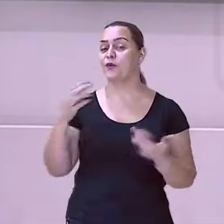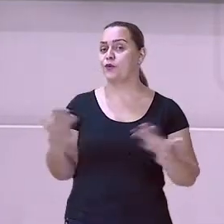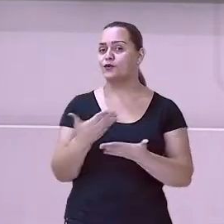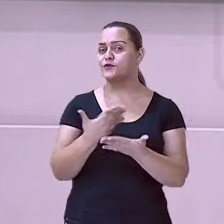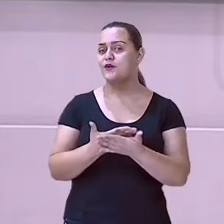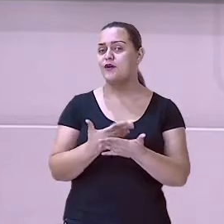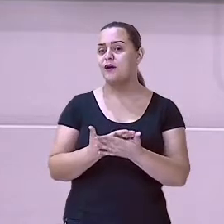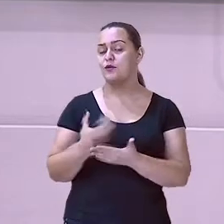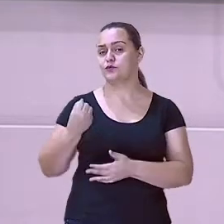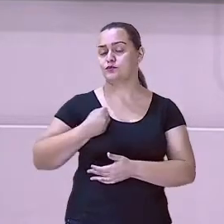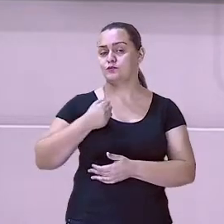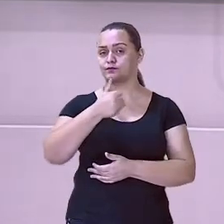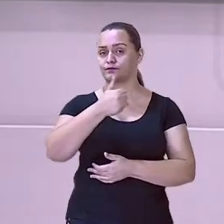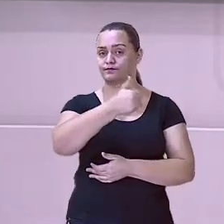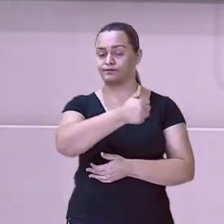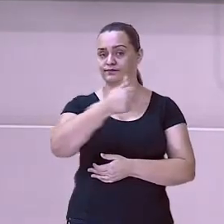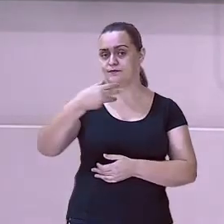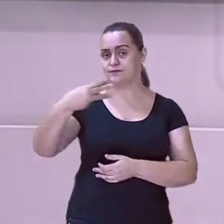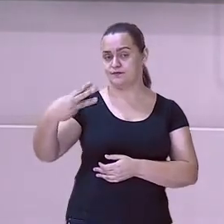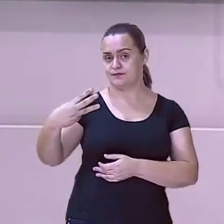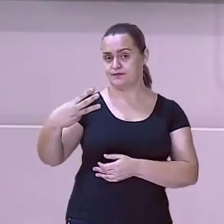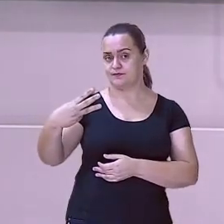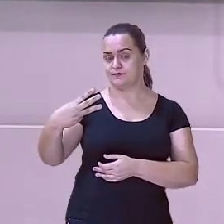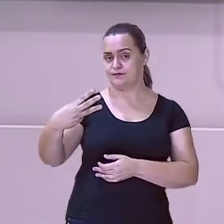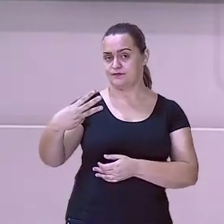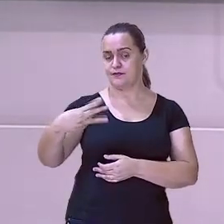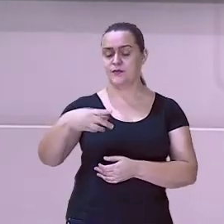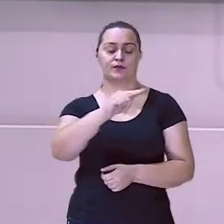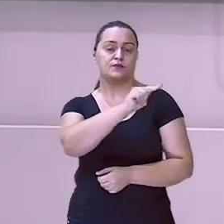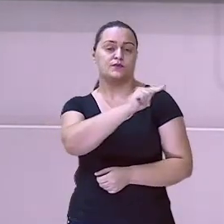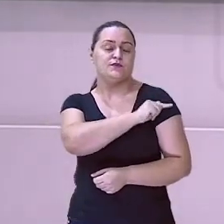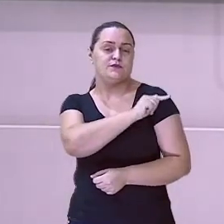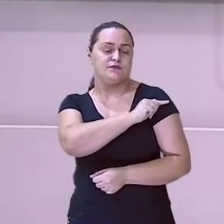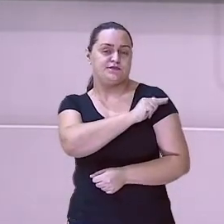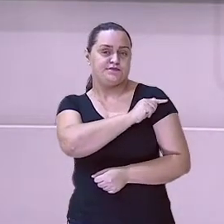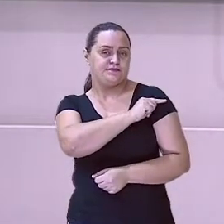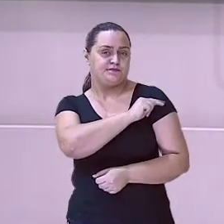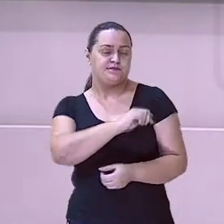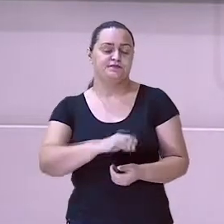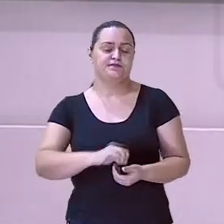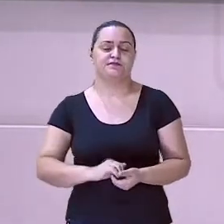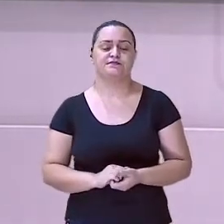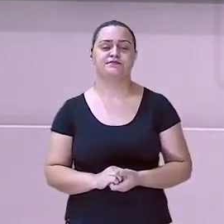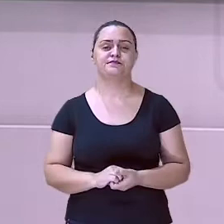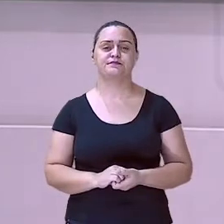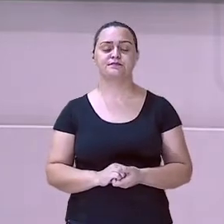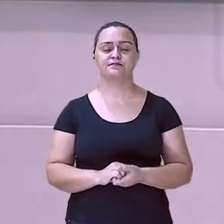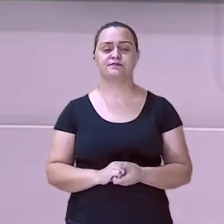número 13 para o 7º ano do ensino fundamental.